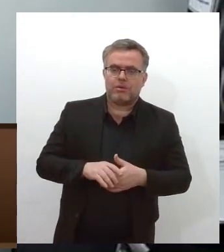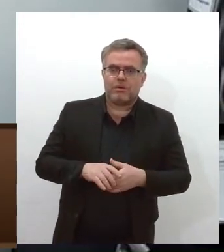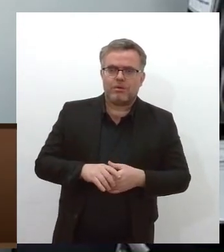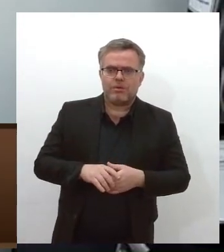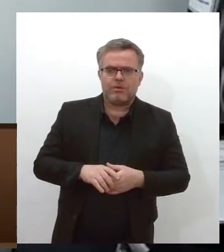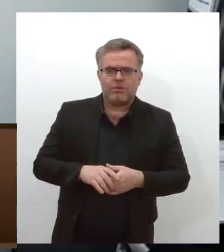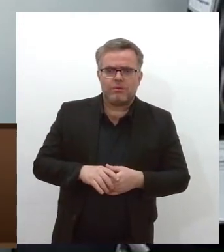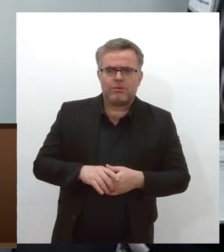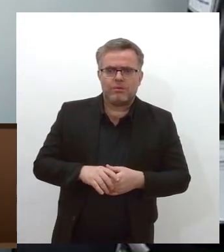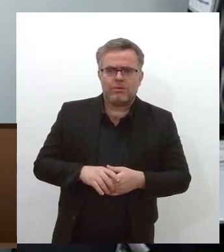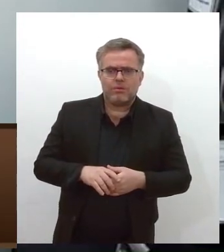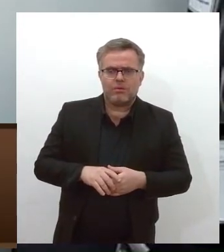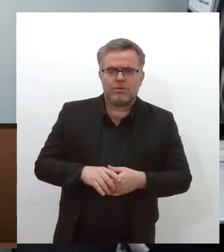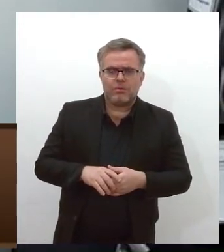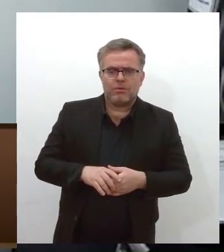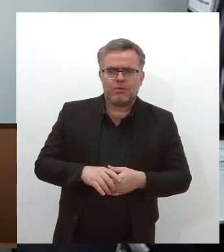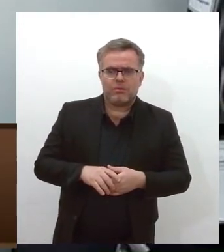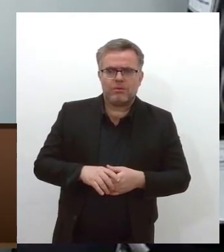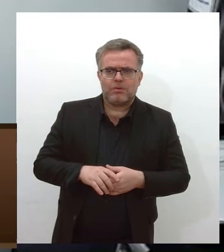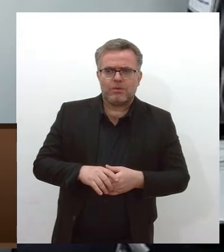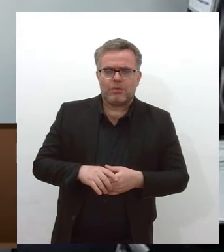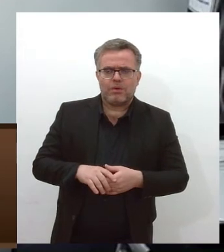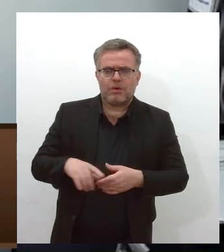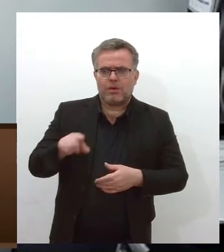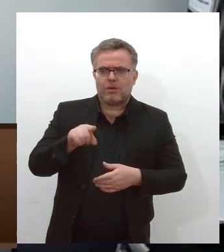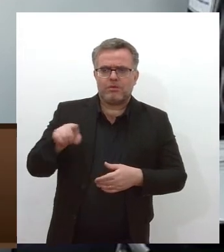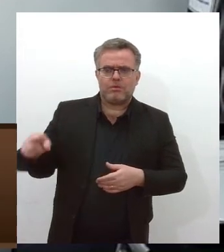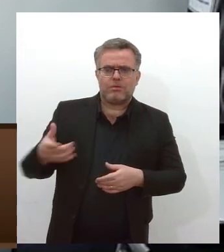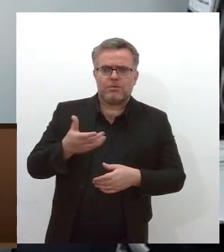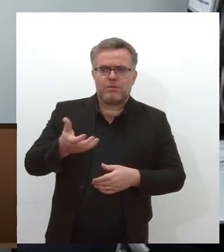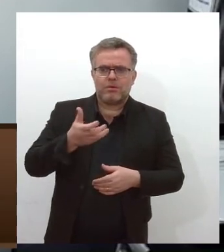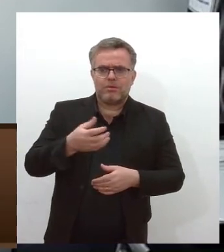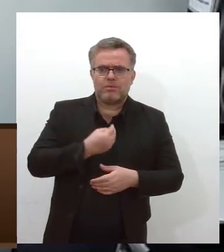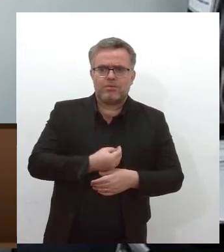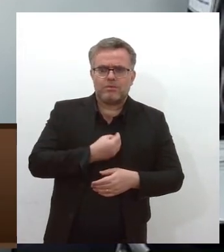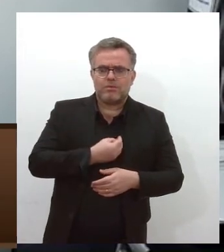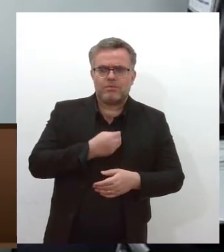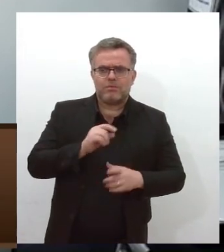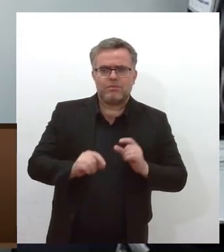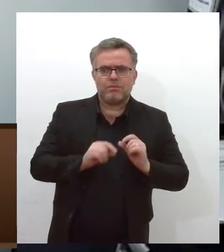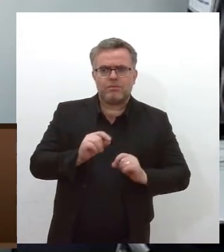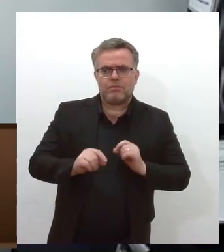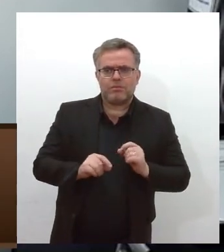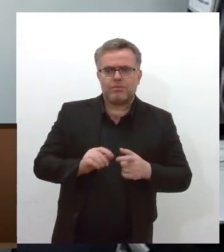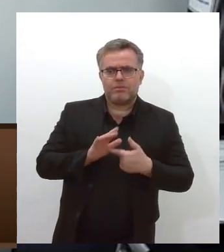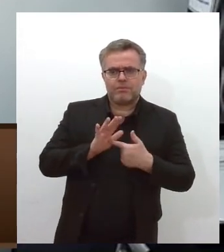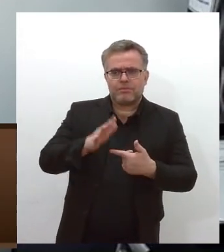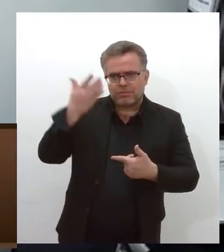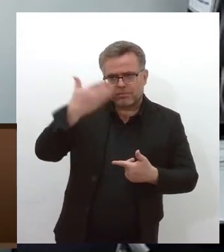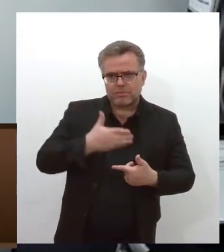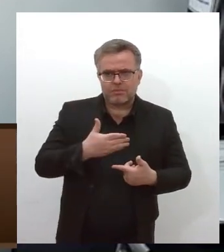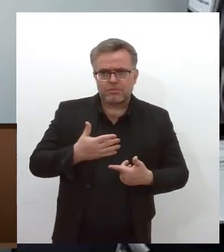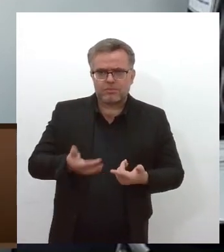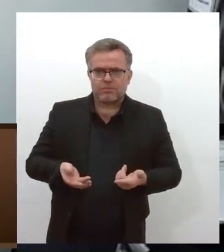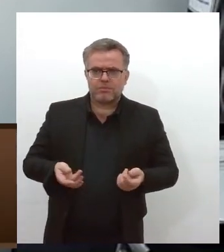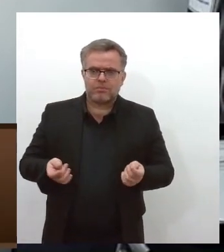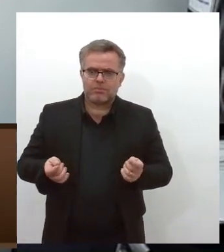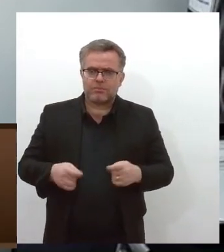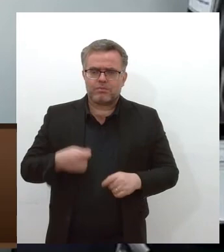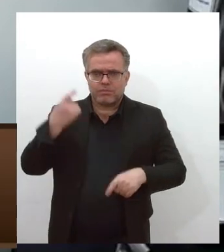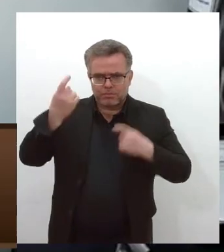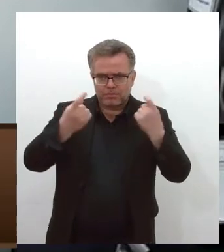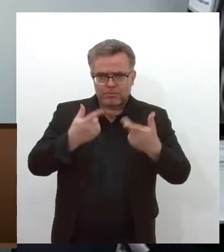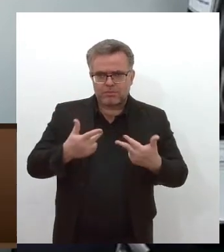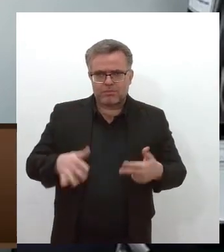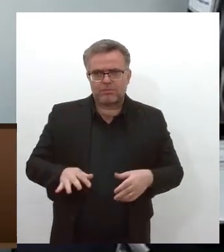fazem questão de participar, isso é um exemplo para a juventude, que é uma amostra que há ainda uma preocupação com o futuro do país,